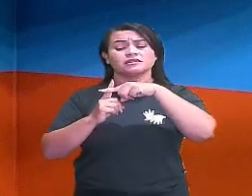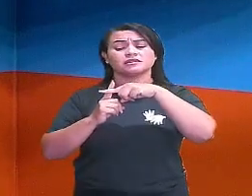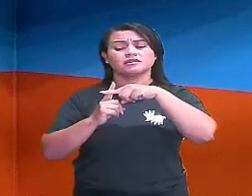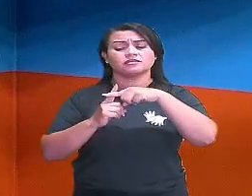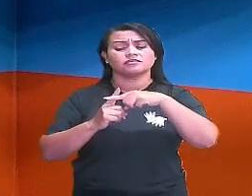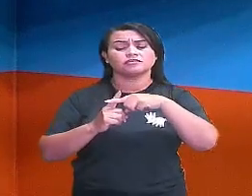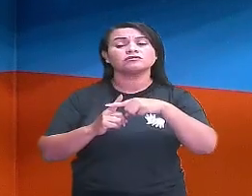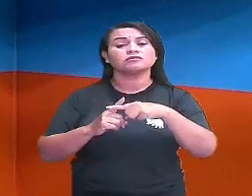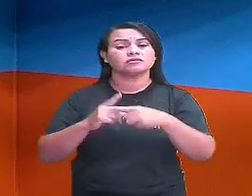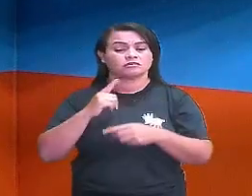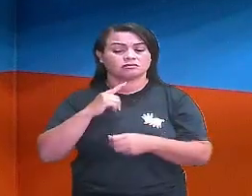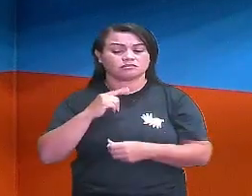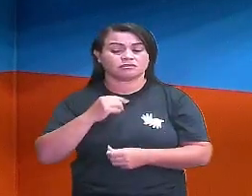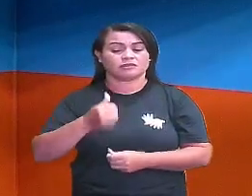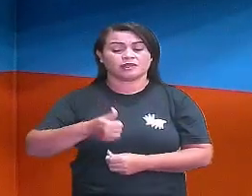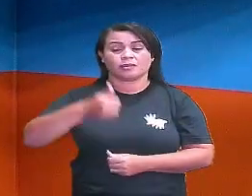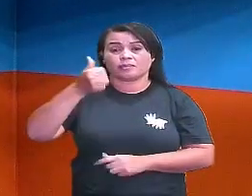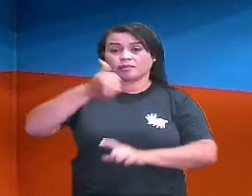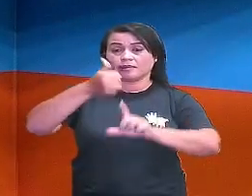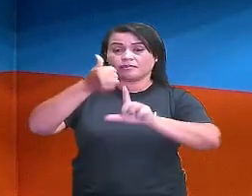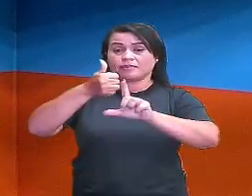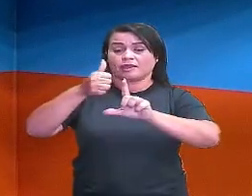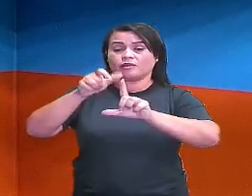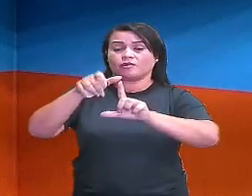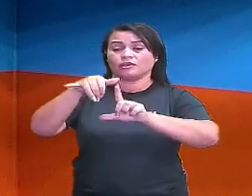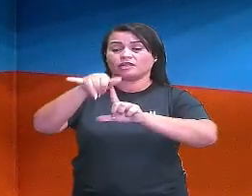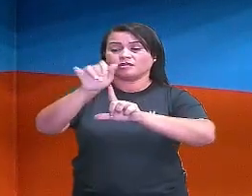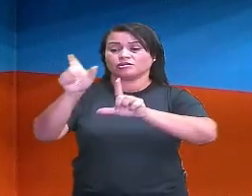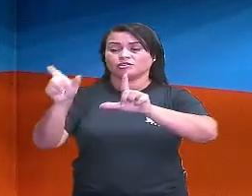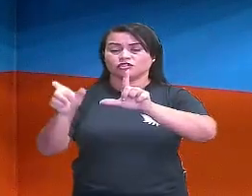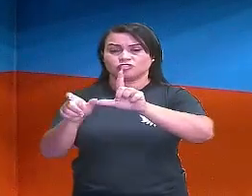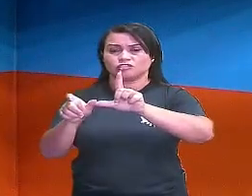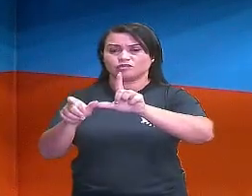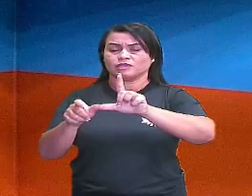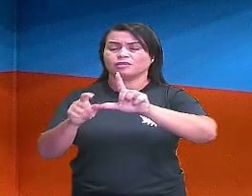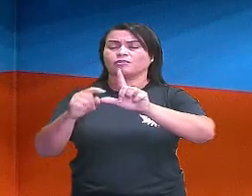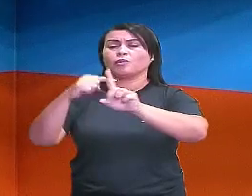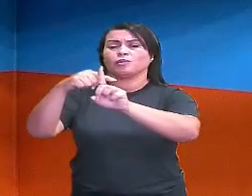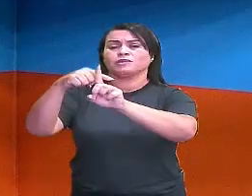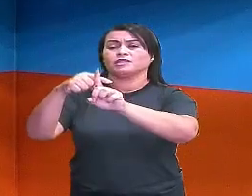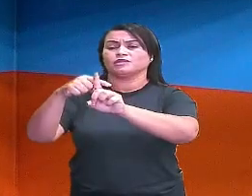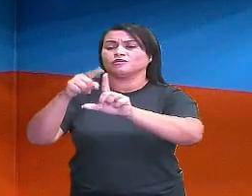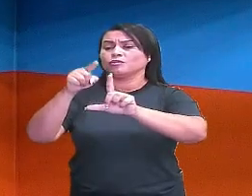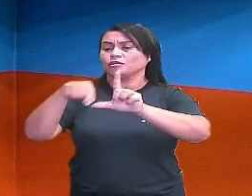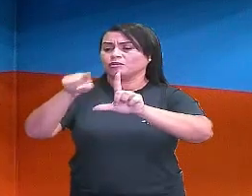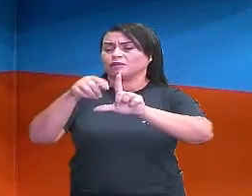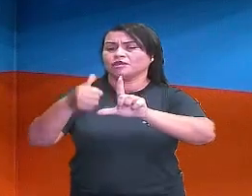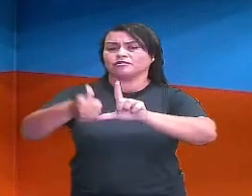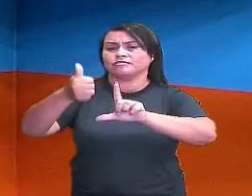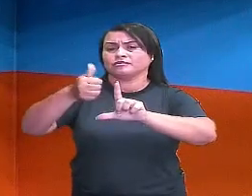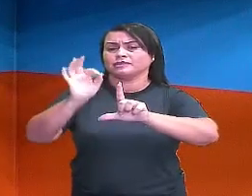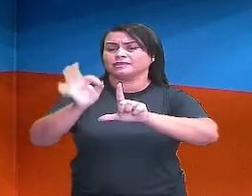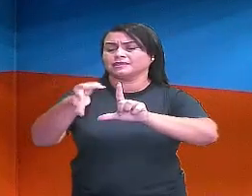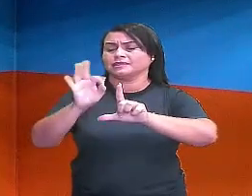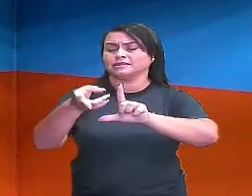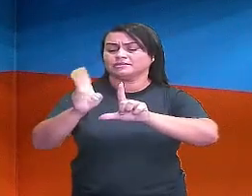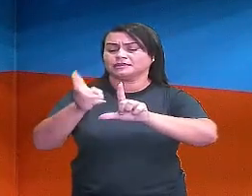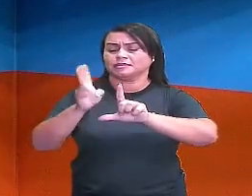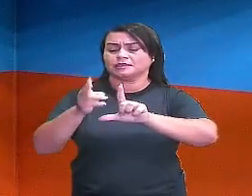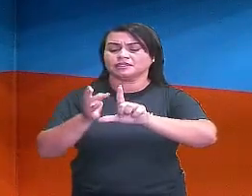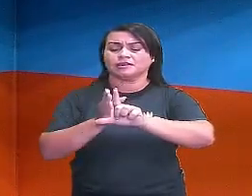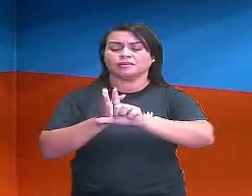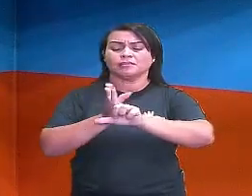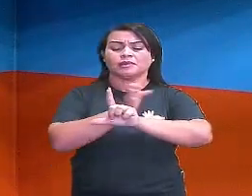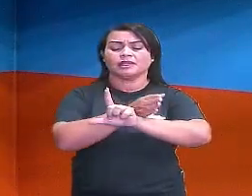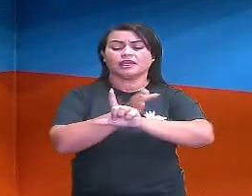Primeiro quadrante, onde x e y serão sempre o quê? Positivos. Lembrou disso? E esse